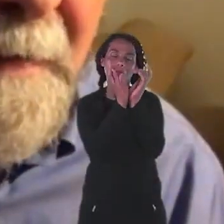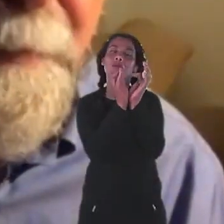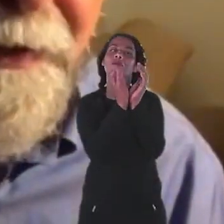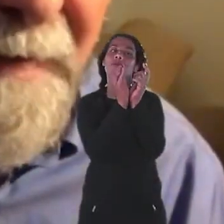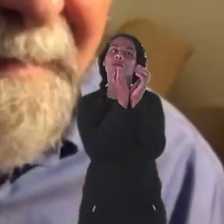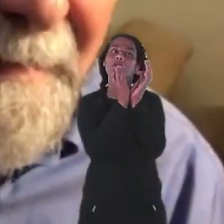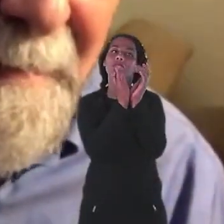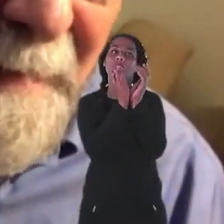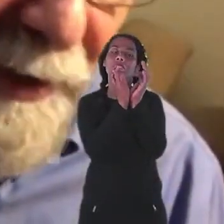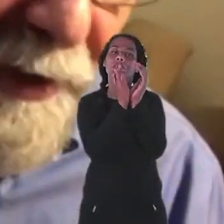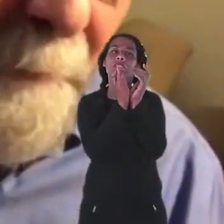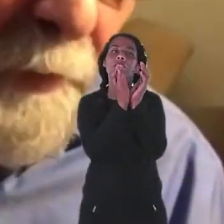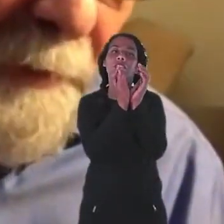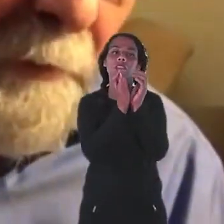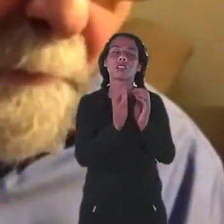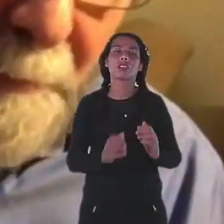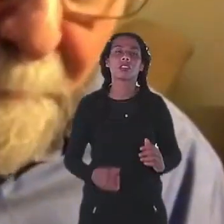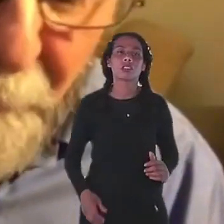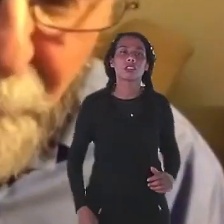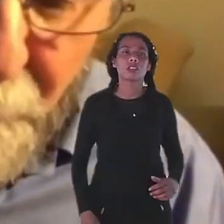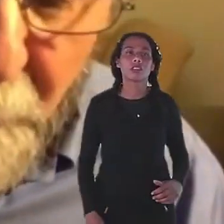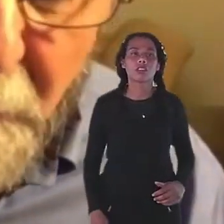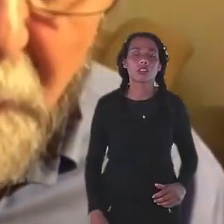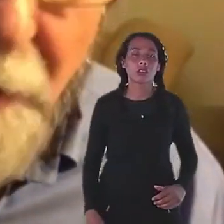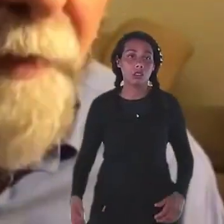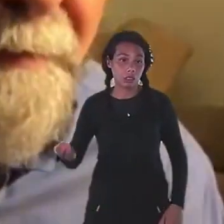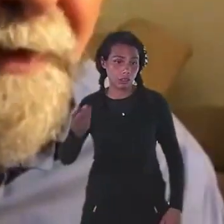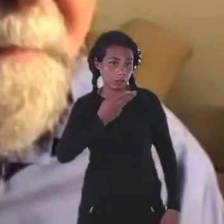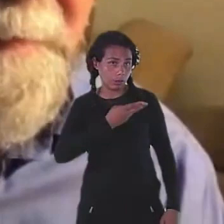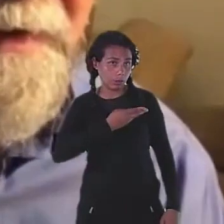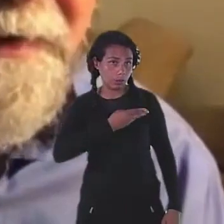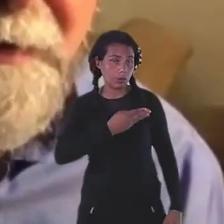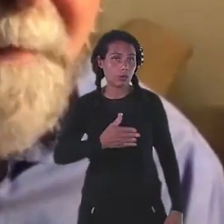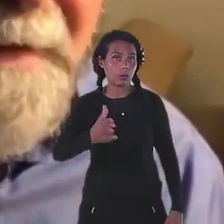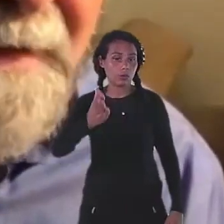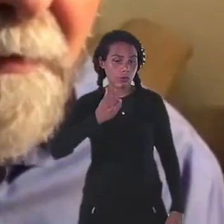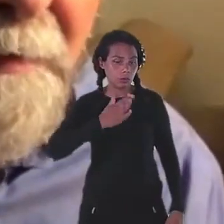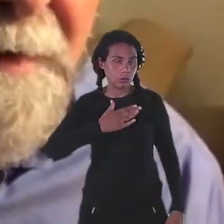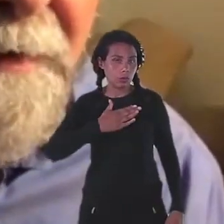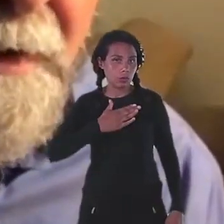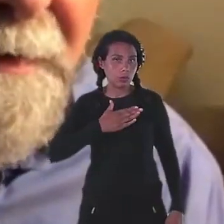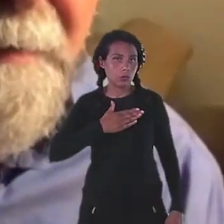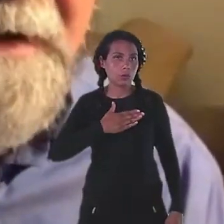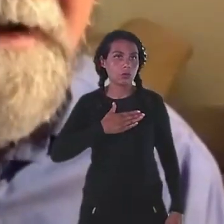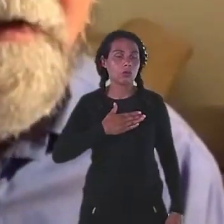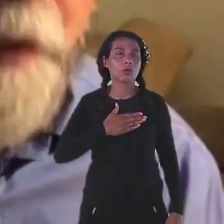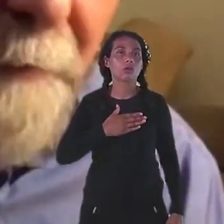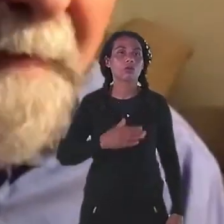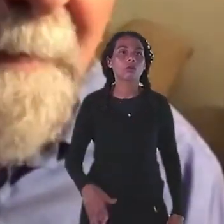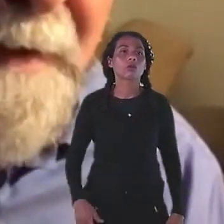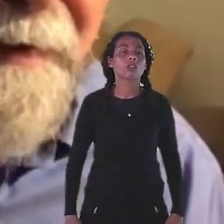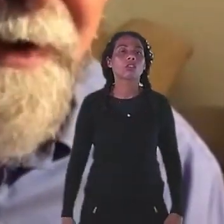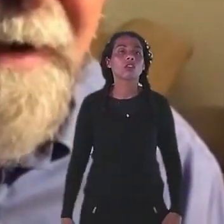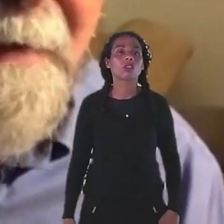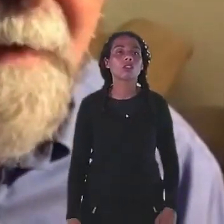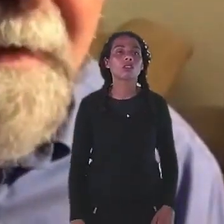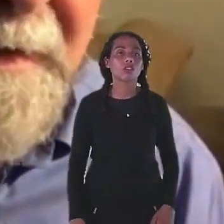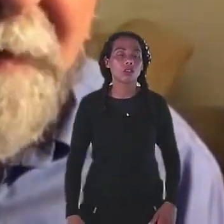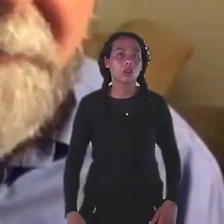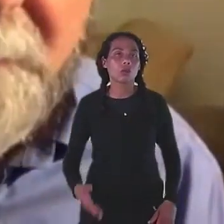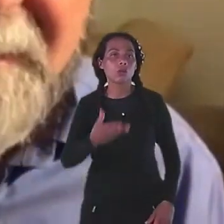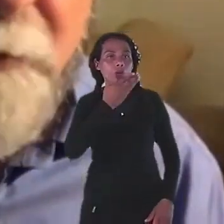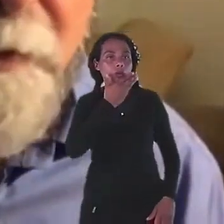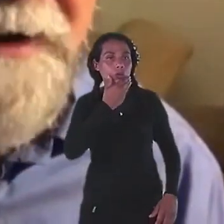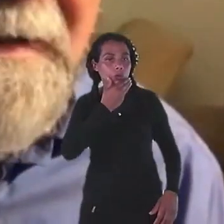capazes de processar. A gente chamou, eu e o meu amigo Ronald, chamamos isso em homenagem ao Kurt Gödel, um outro matemático